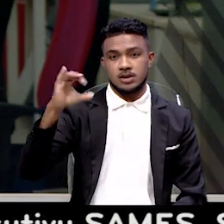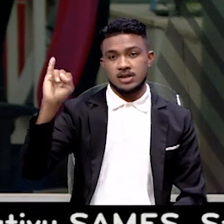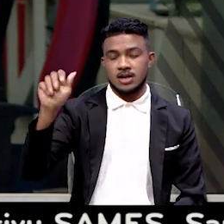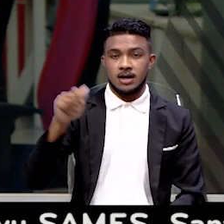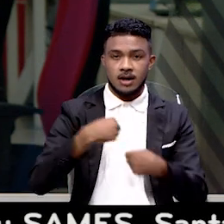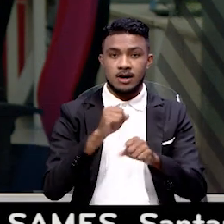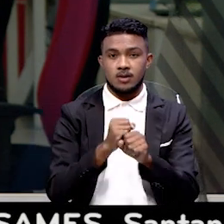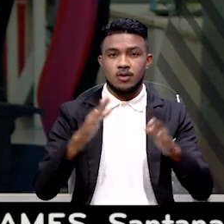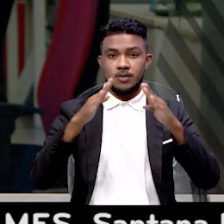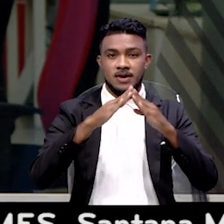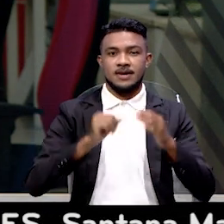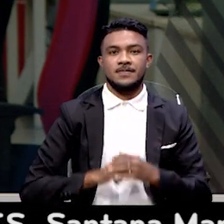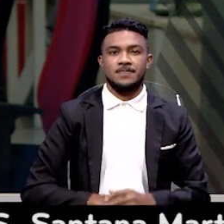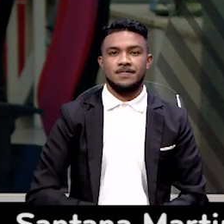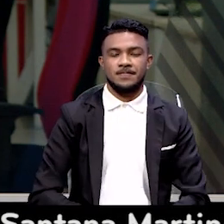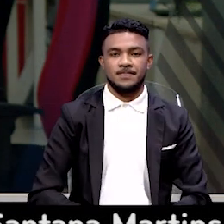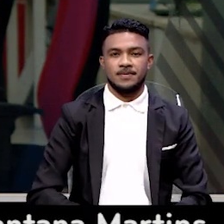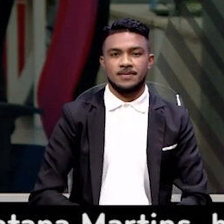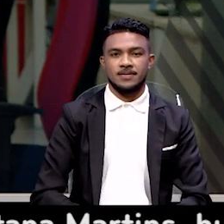renovação.